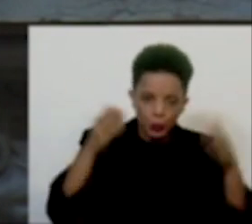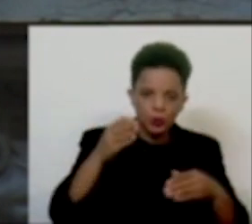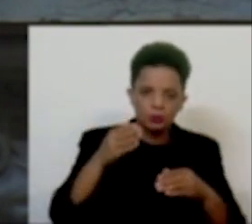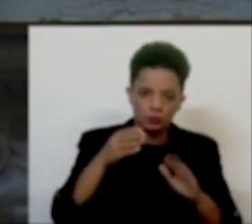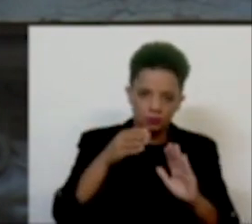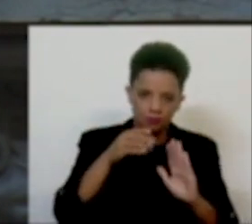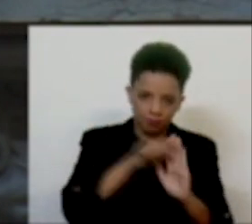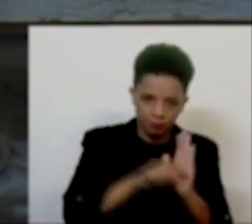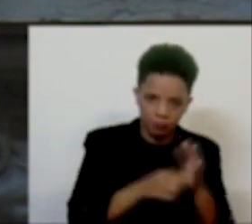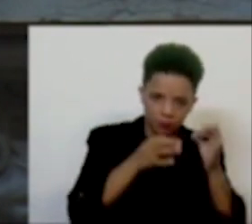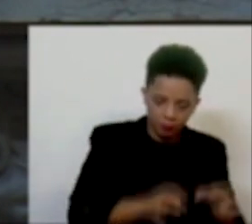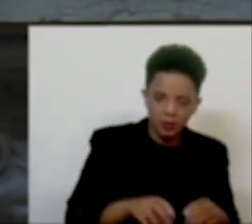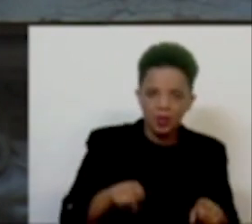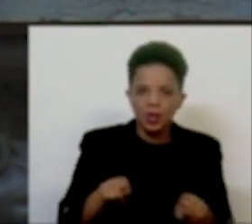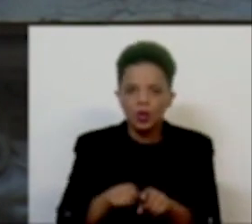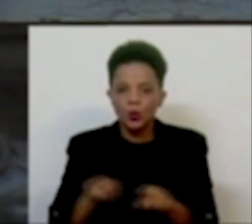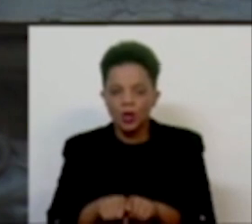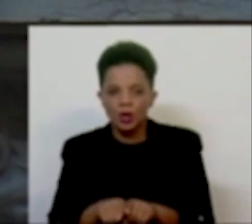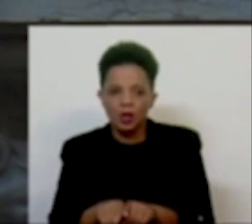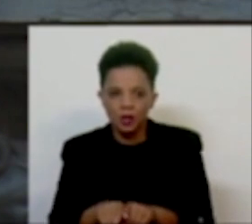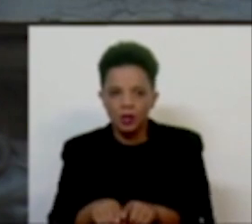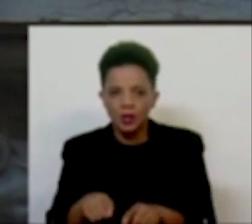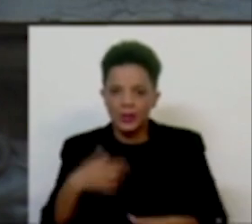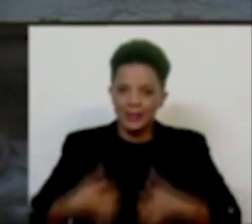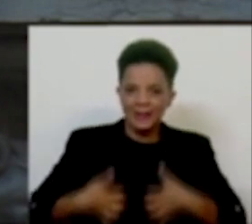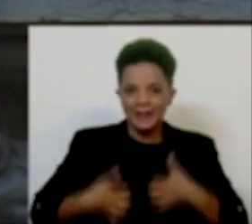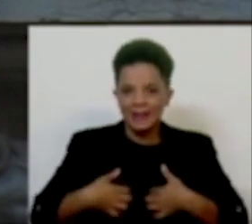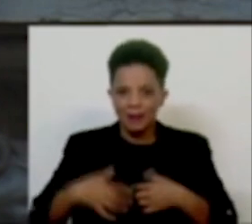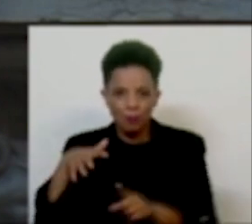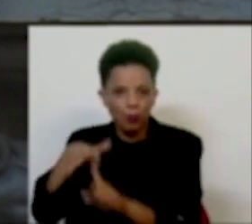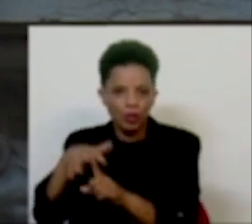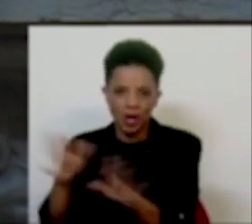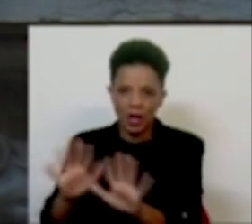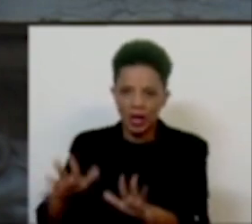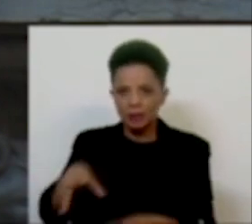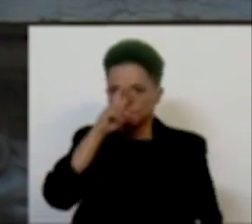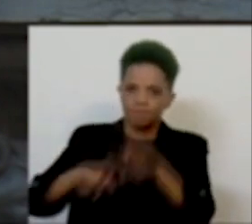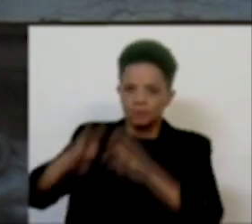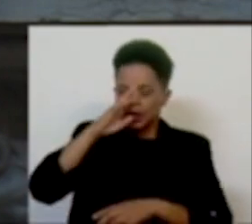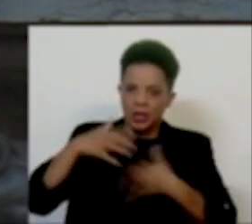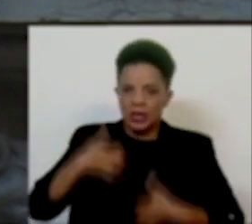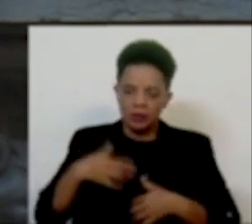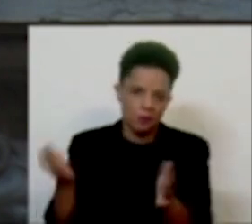respiração ofegante, típica das excitações populistas.